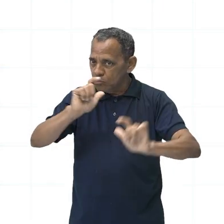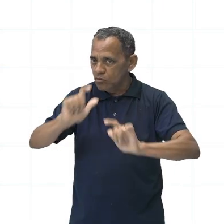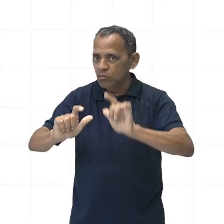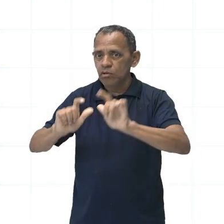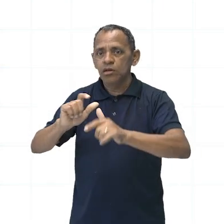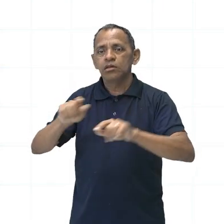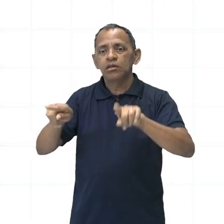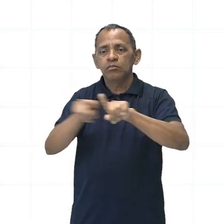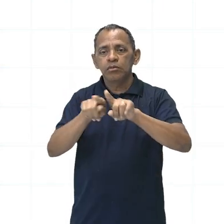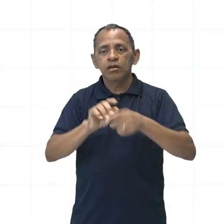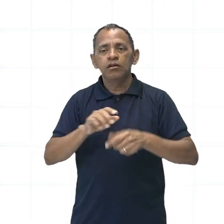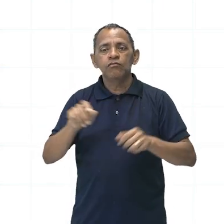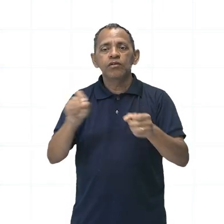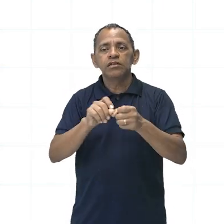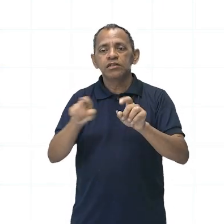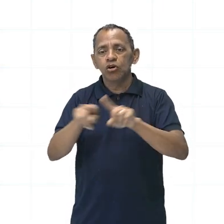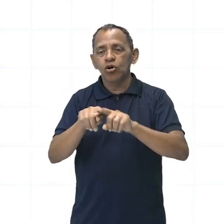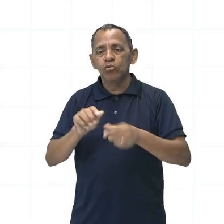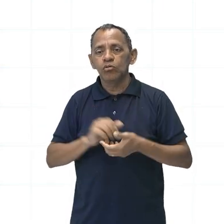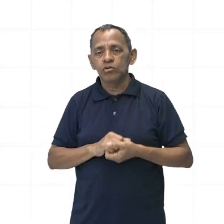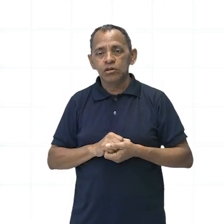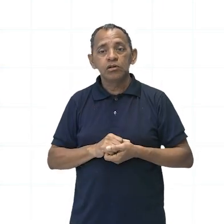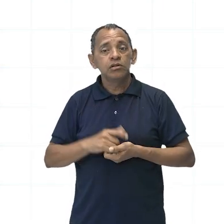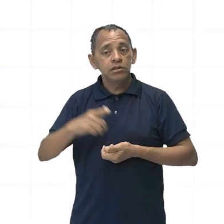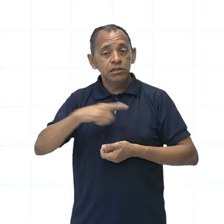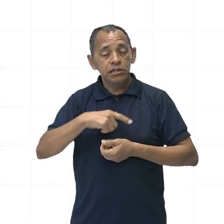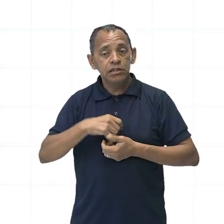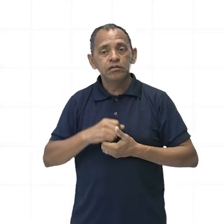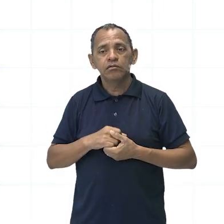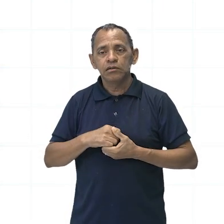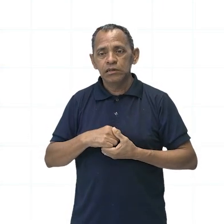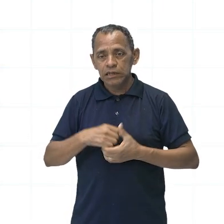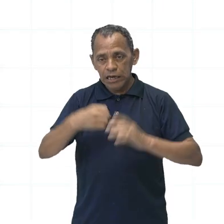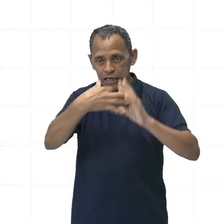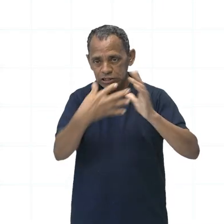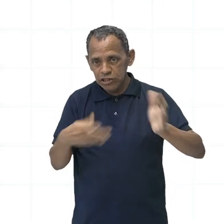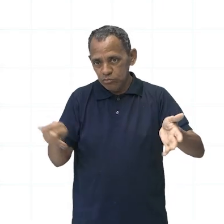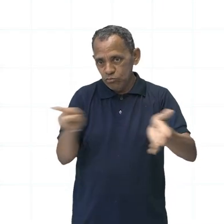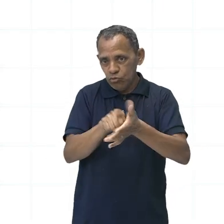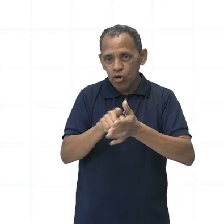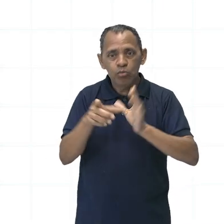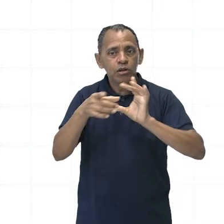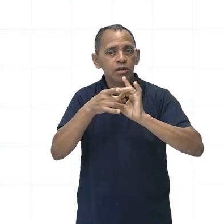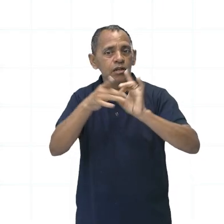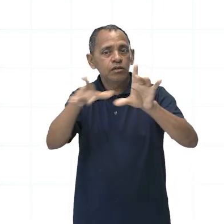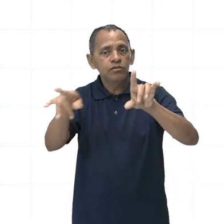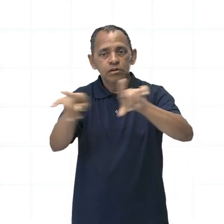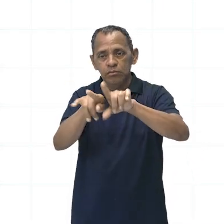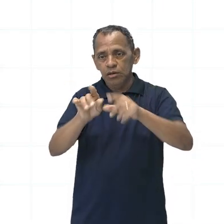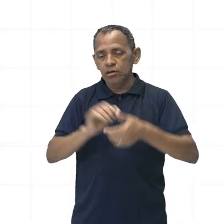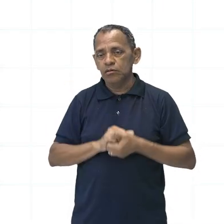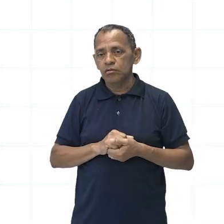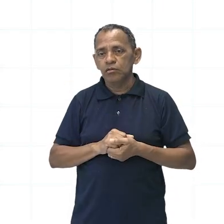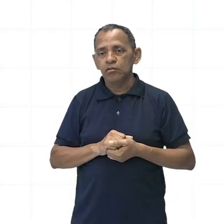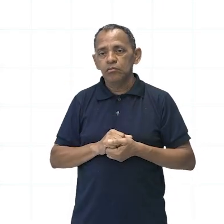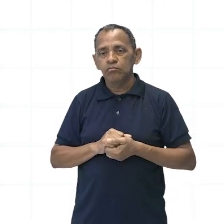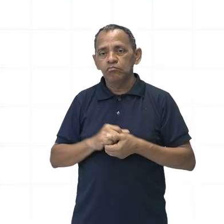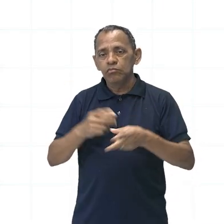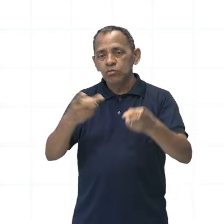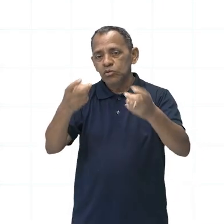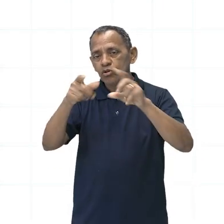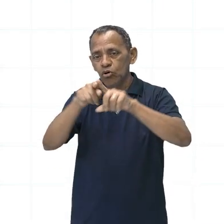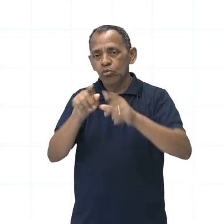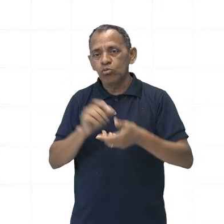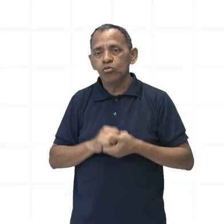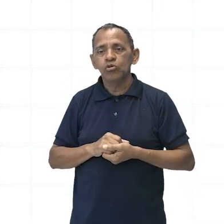e fazer dele algo de caráter democrático. Por isso, ele é visto como uma das mais relevantes